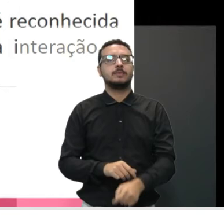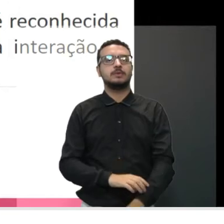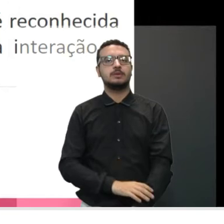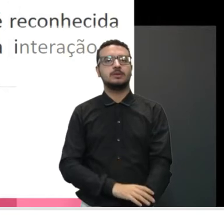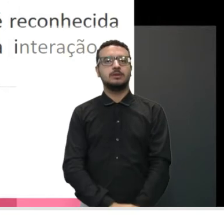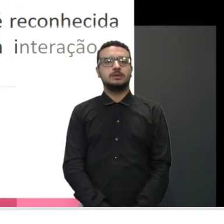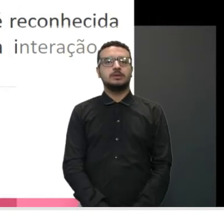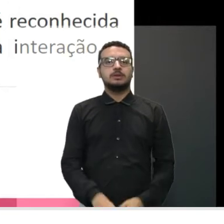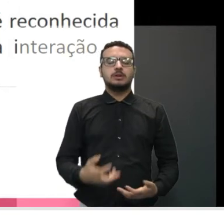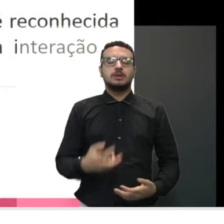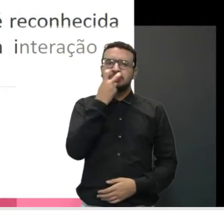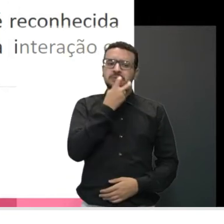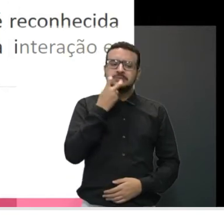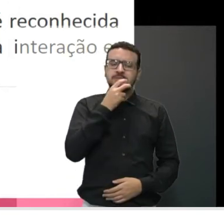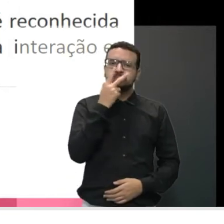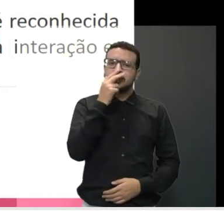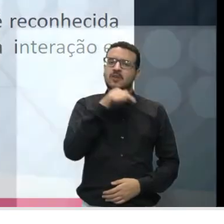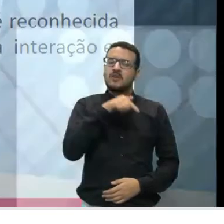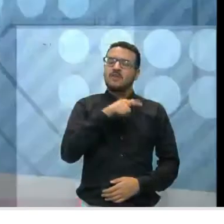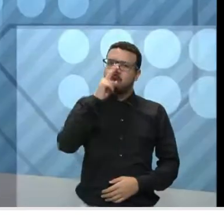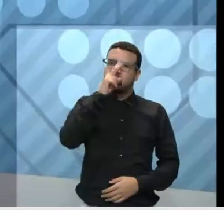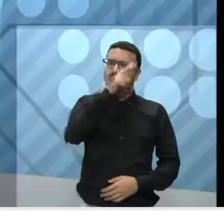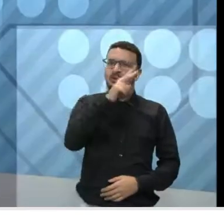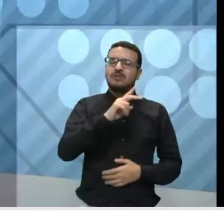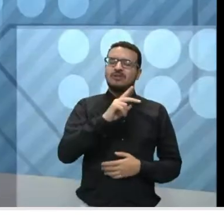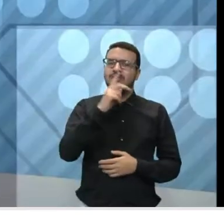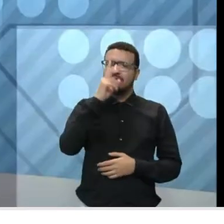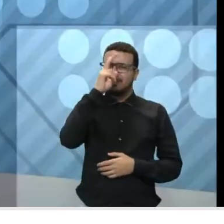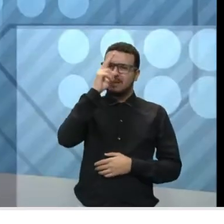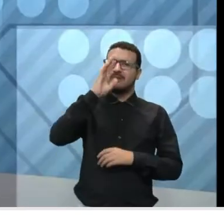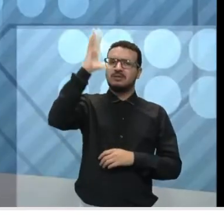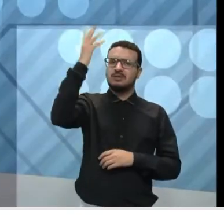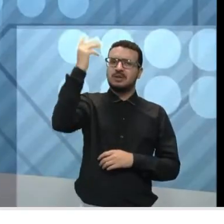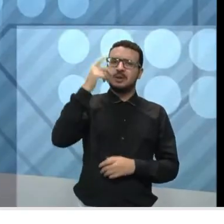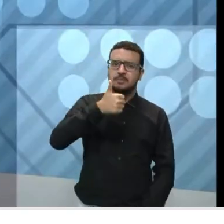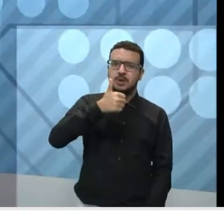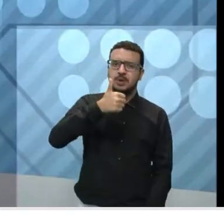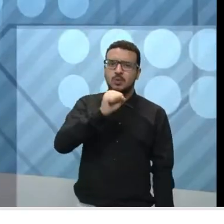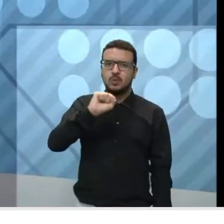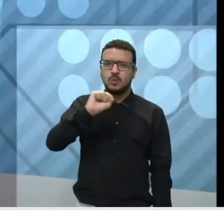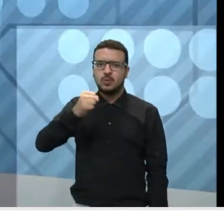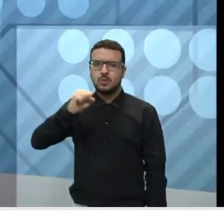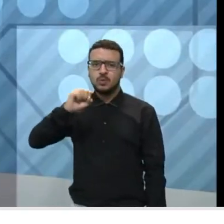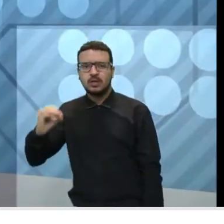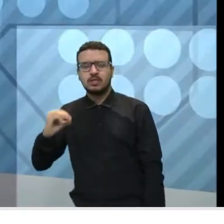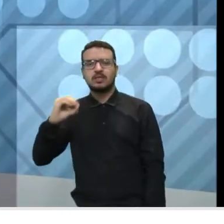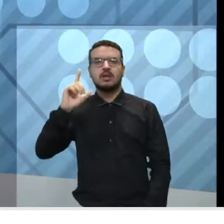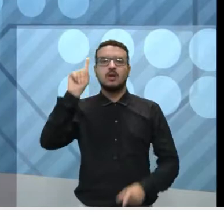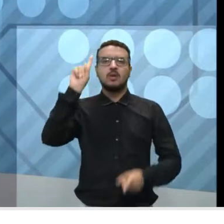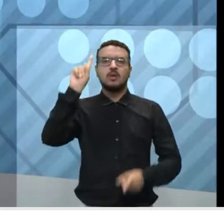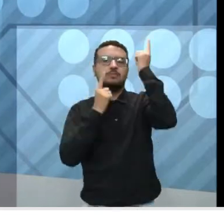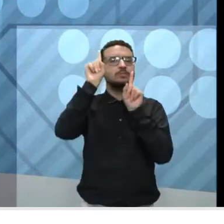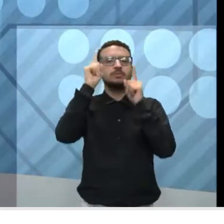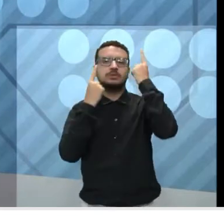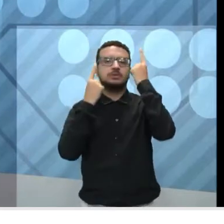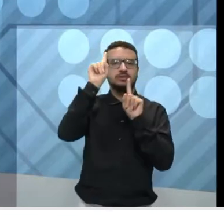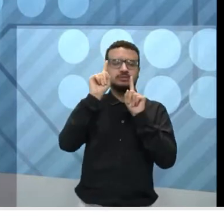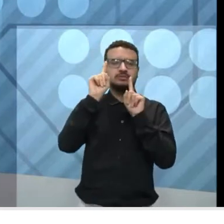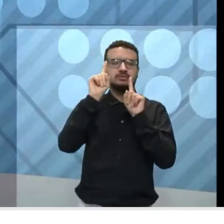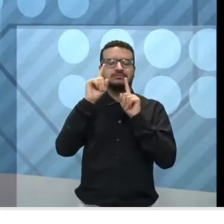de Milão, em 1880, tá? E aí, essa proibição e essa perspectiva, ela foi